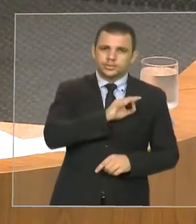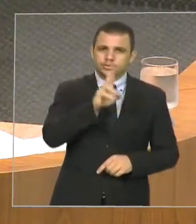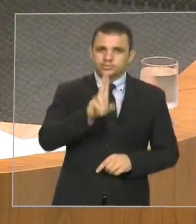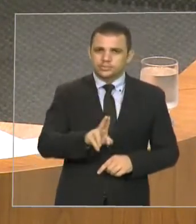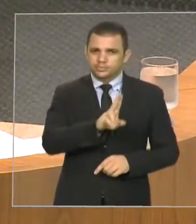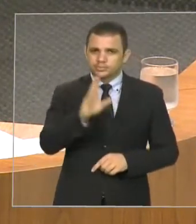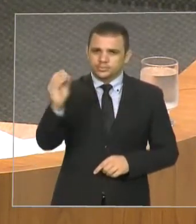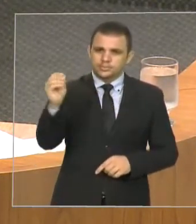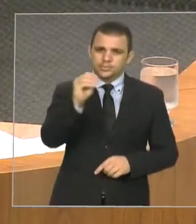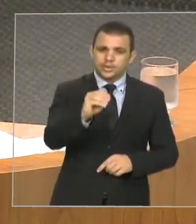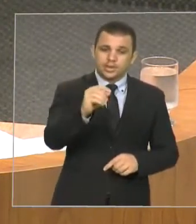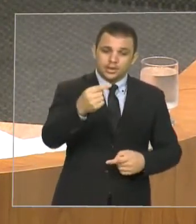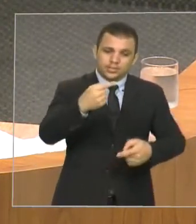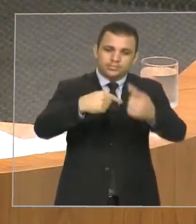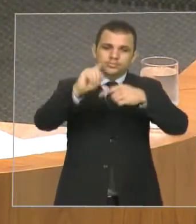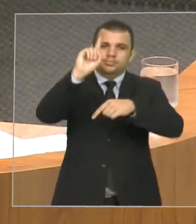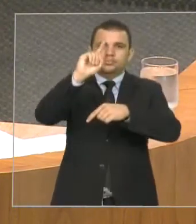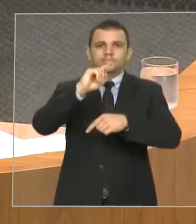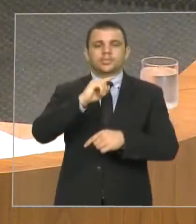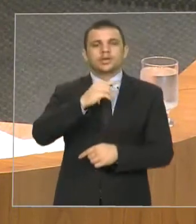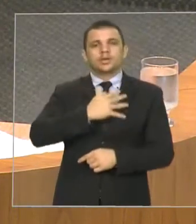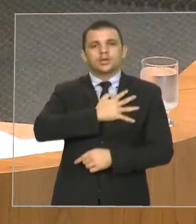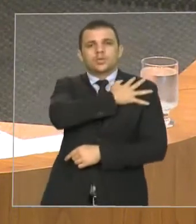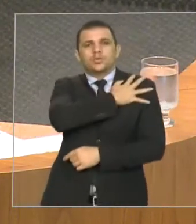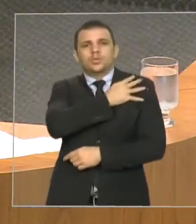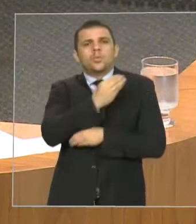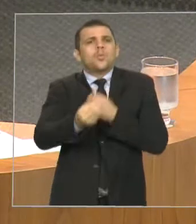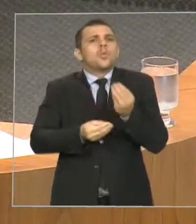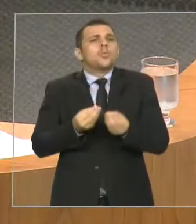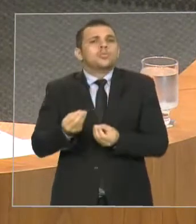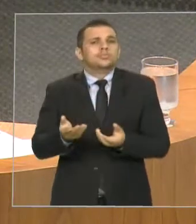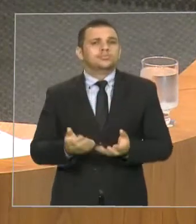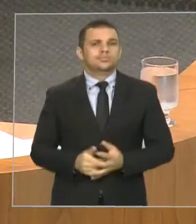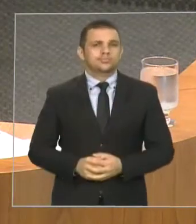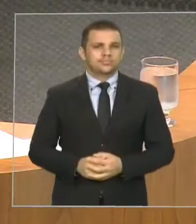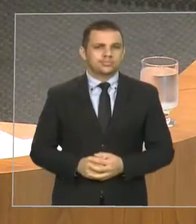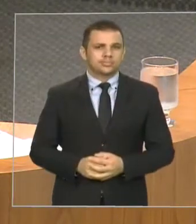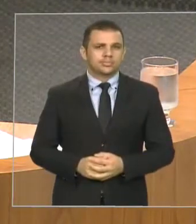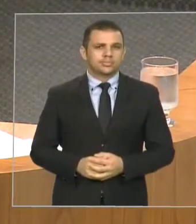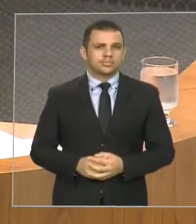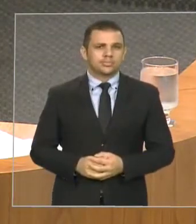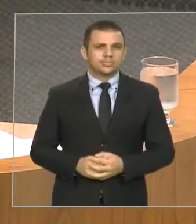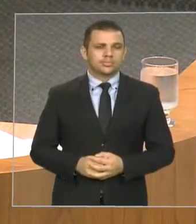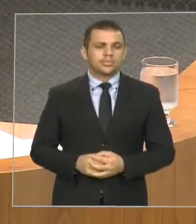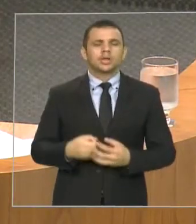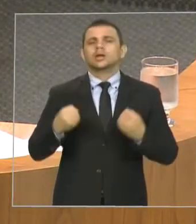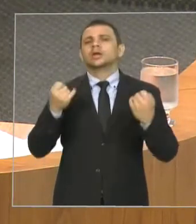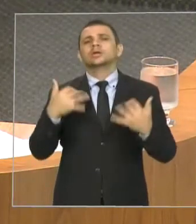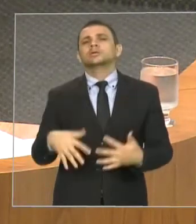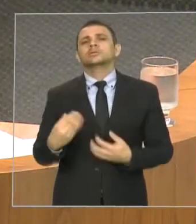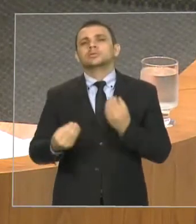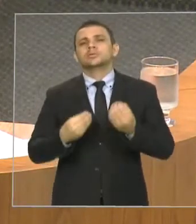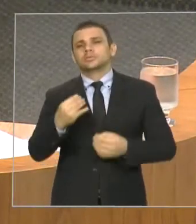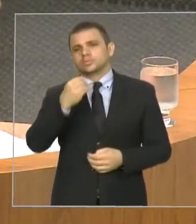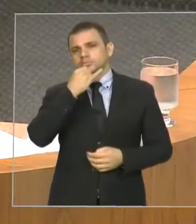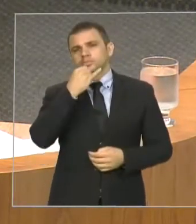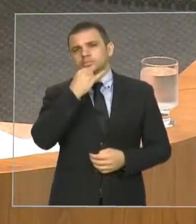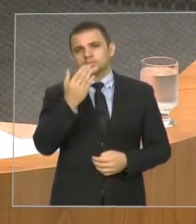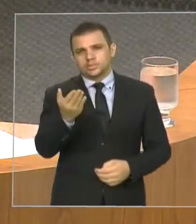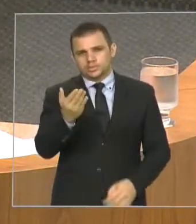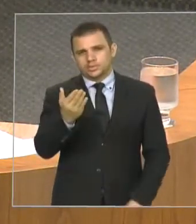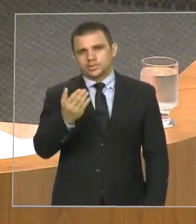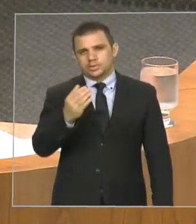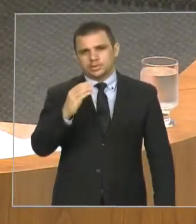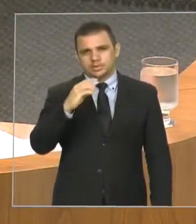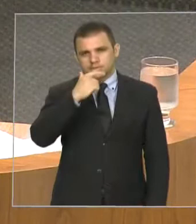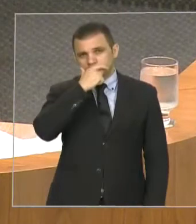coronel? Como justificar Major César Pires? Como justificar Coronel